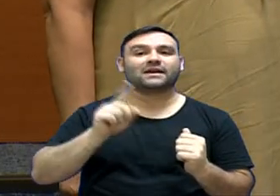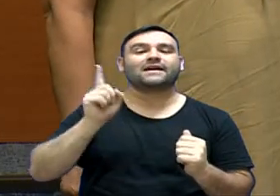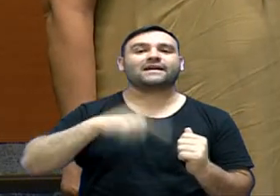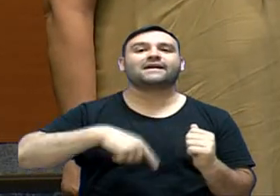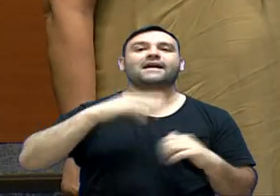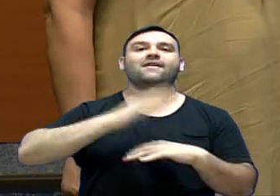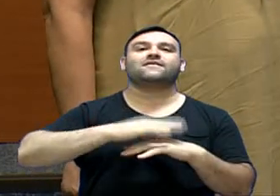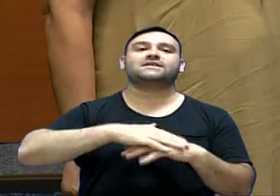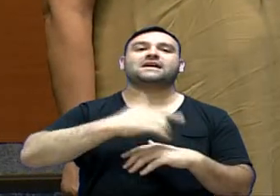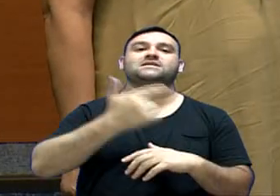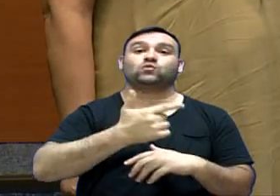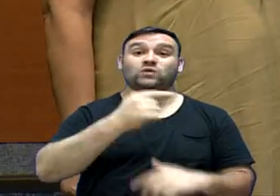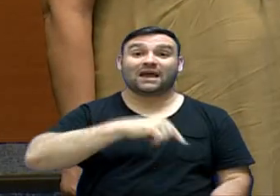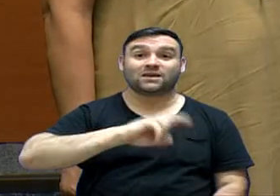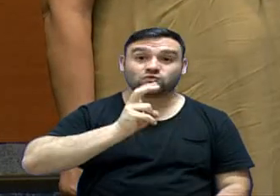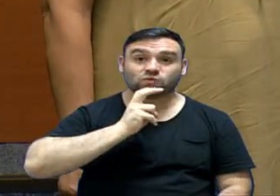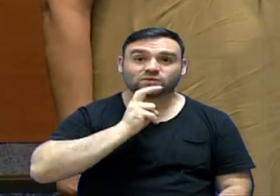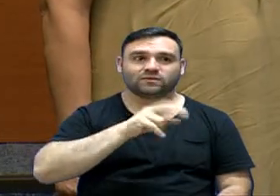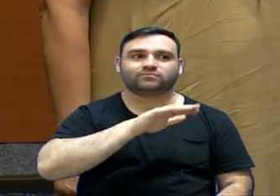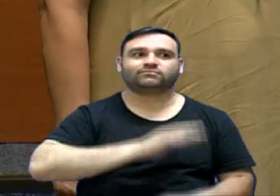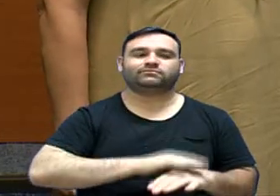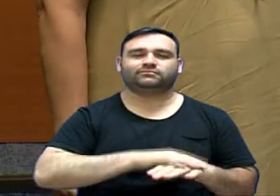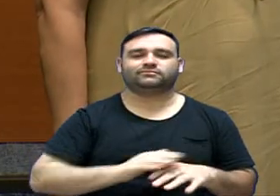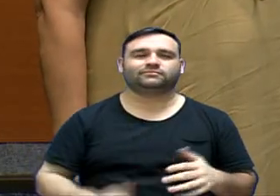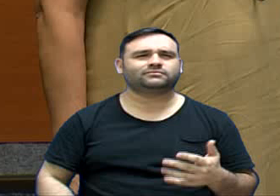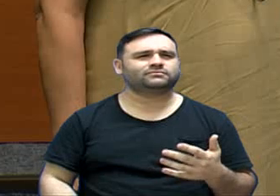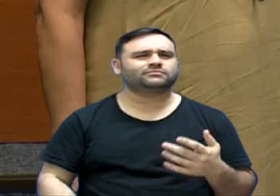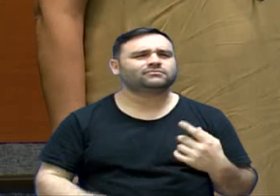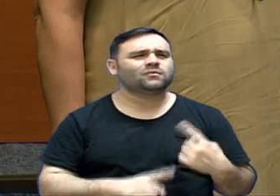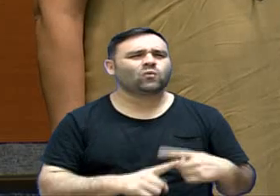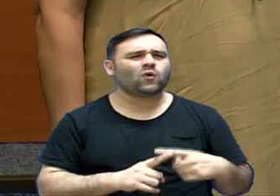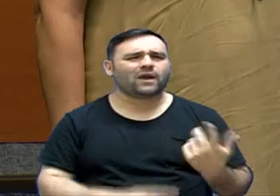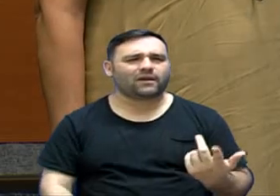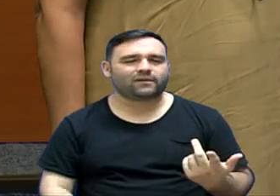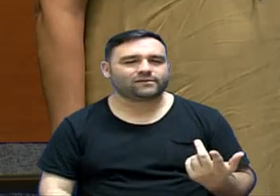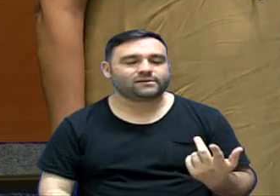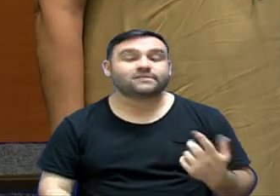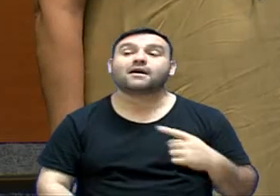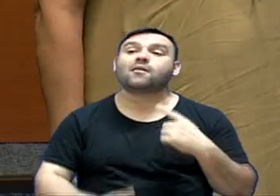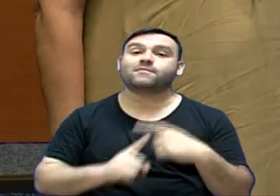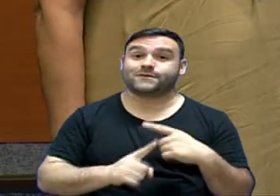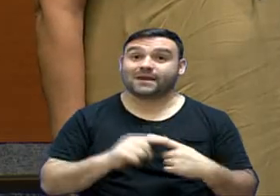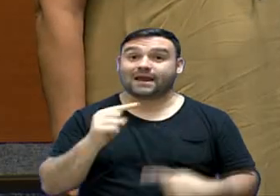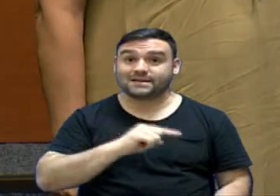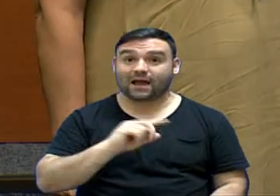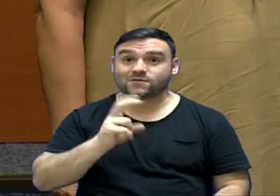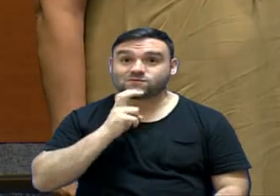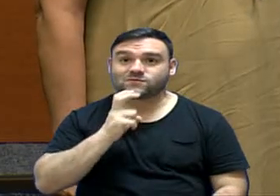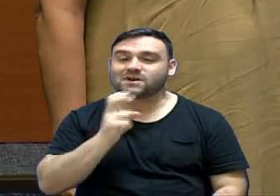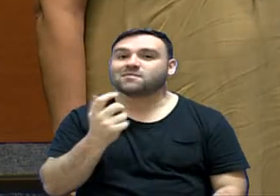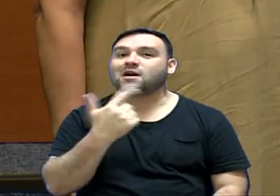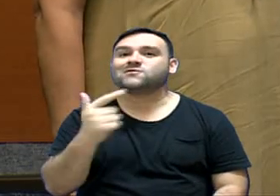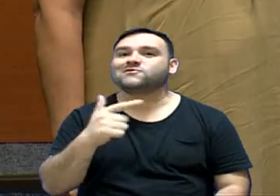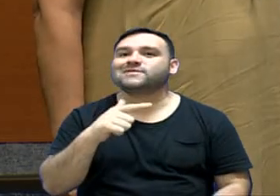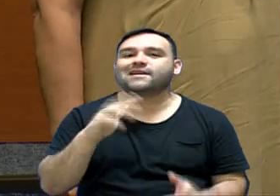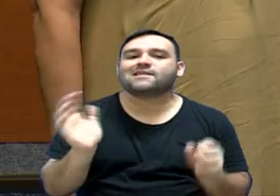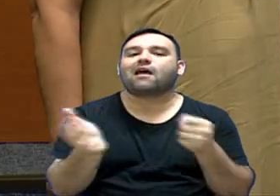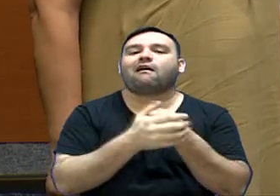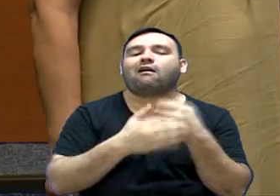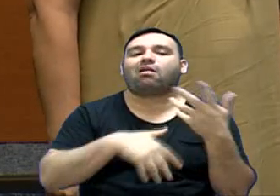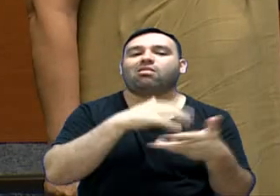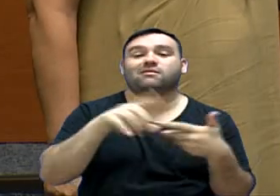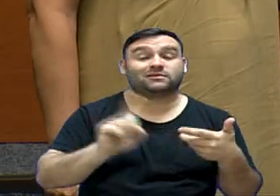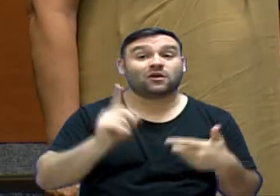fazer a segunda fase em Sorocaba. Por quê, Bruno? Porque lá não tem cambalacho.